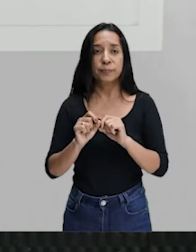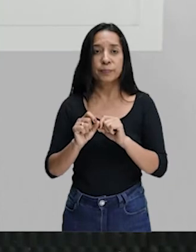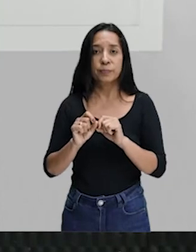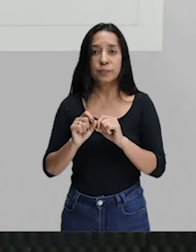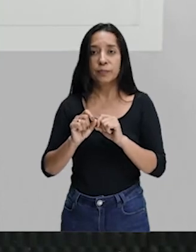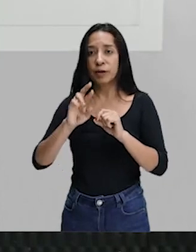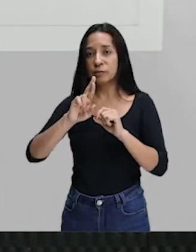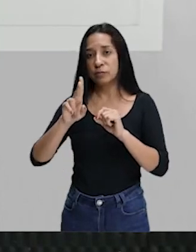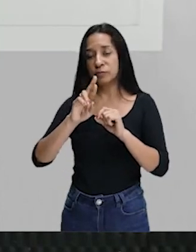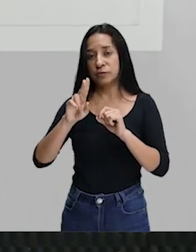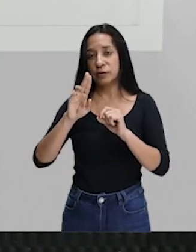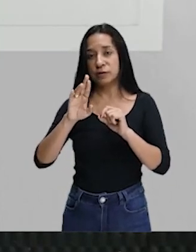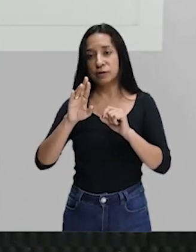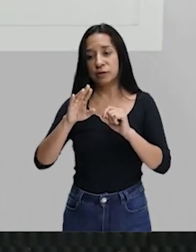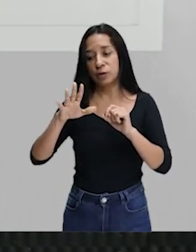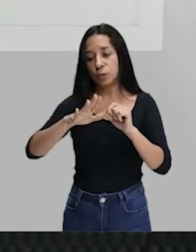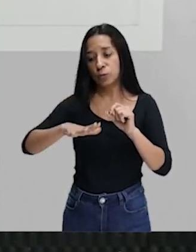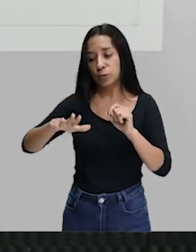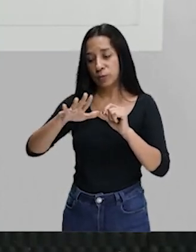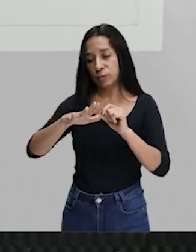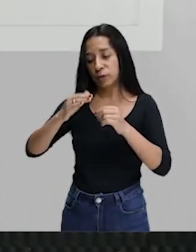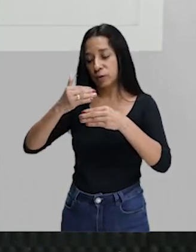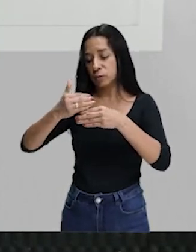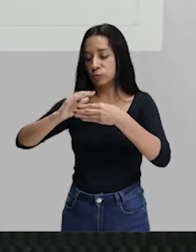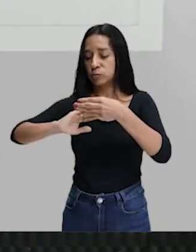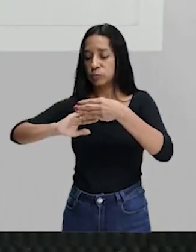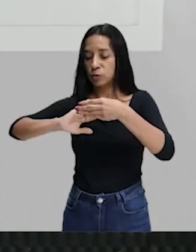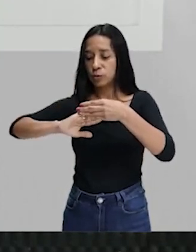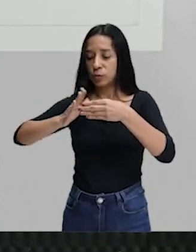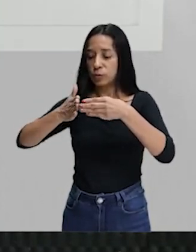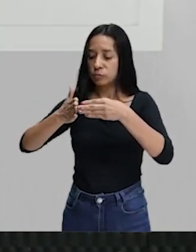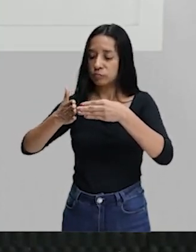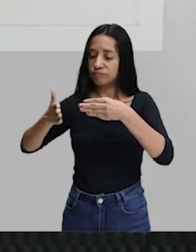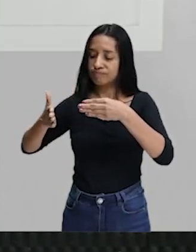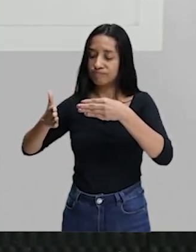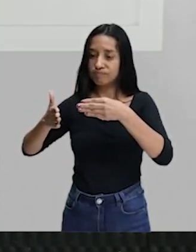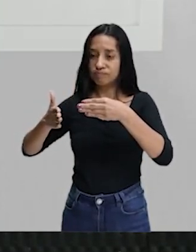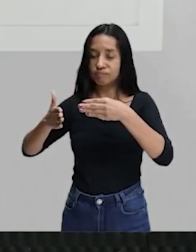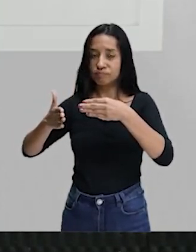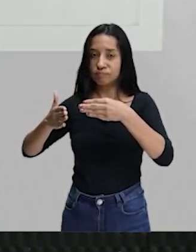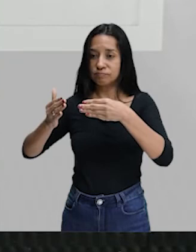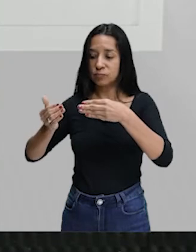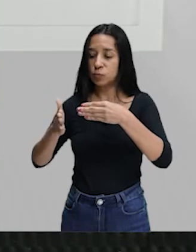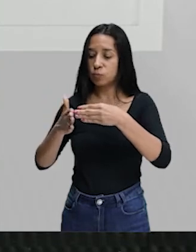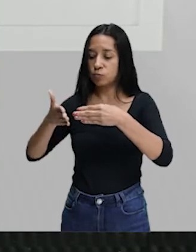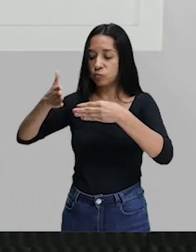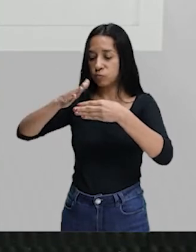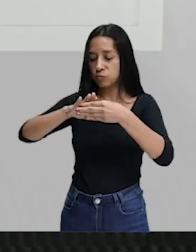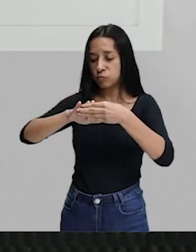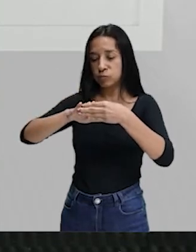a diferença, né, o espaço entre a extremidade externa e a interna, tá ok?